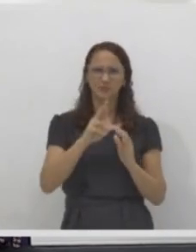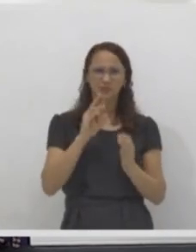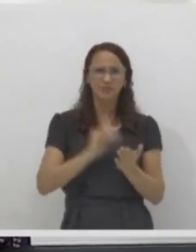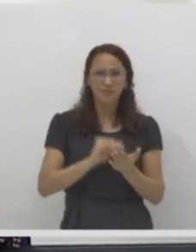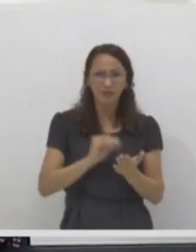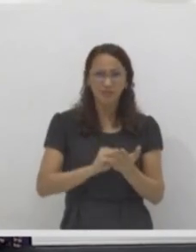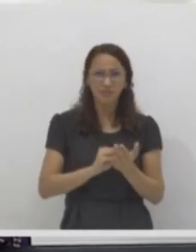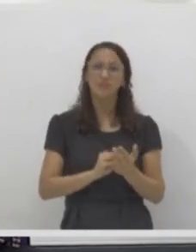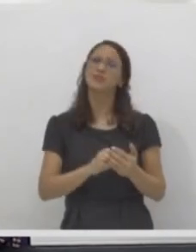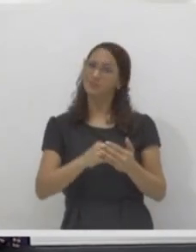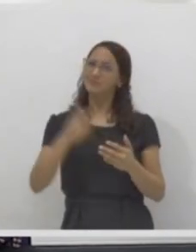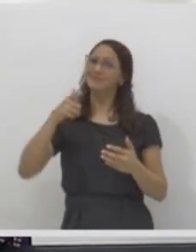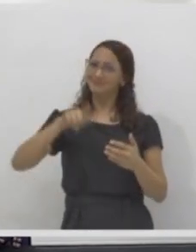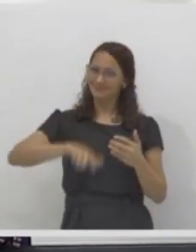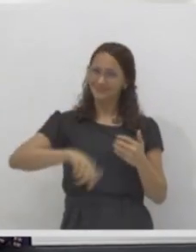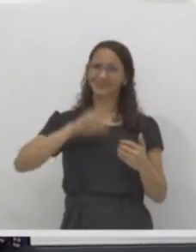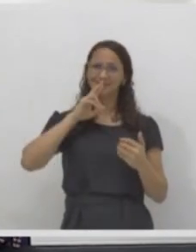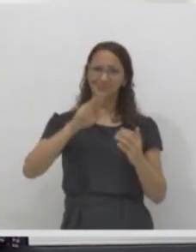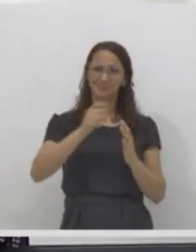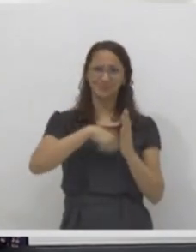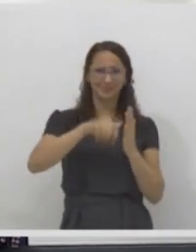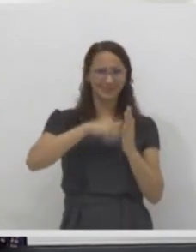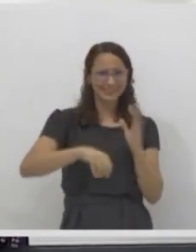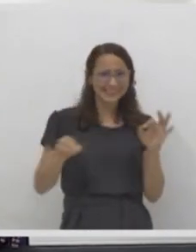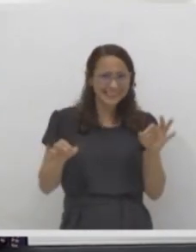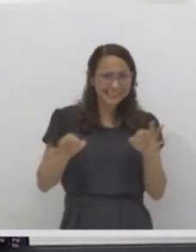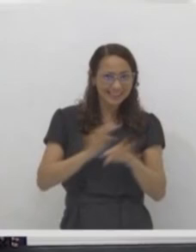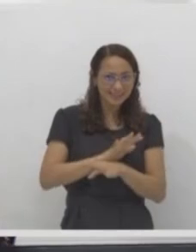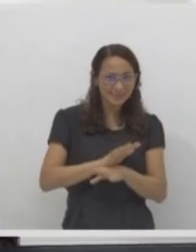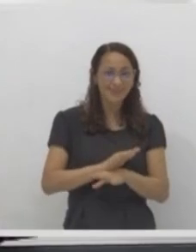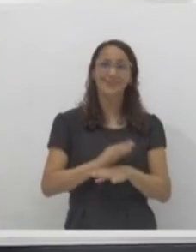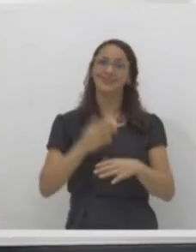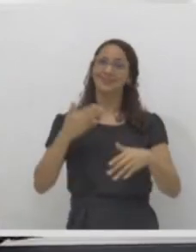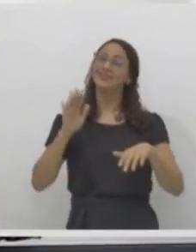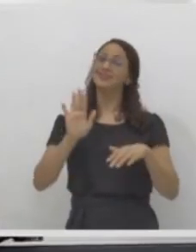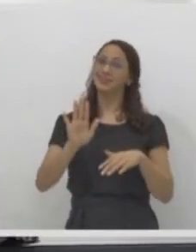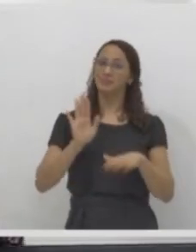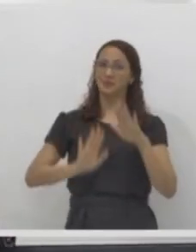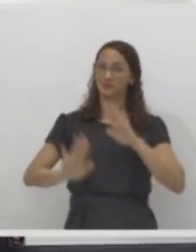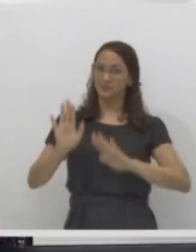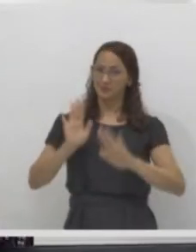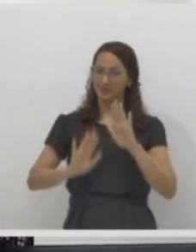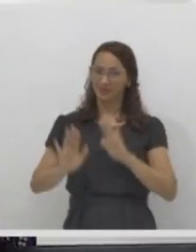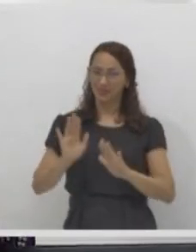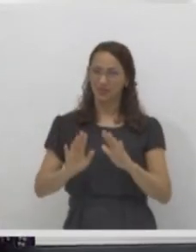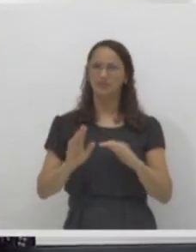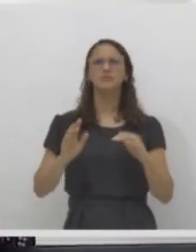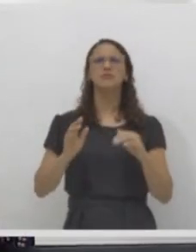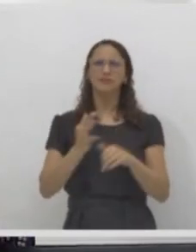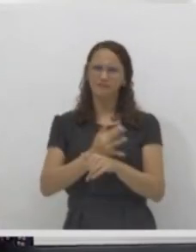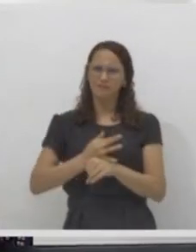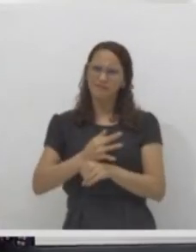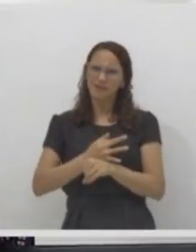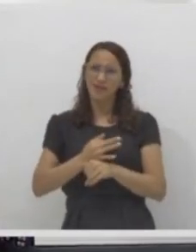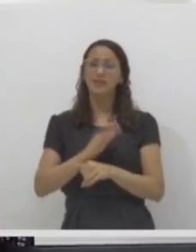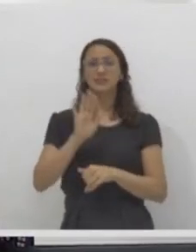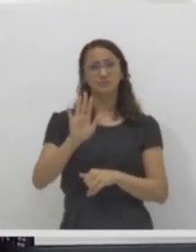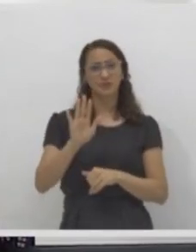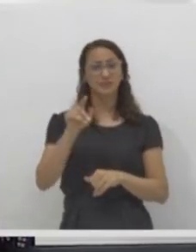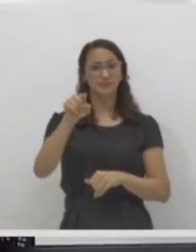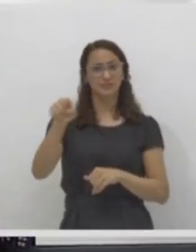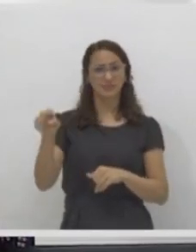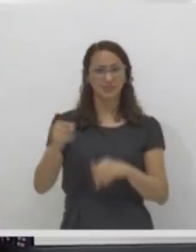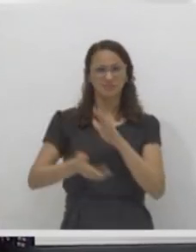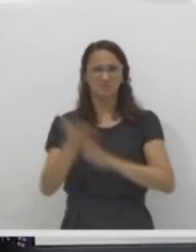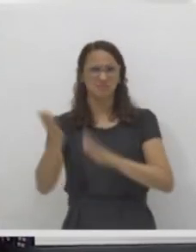Então estude, conclua essas tarefas, se cuide. Apesar de ser férias, nós não devemos sair, não devemos